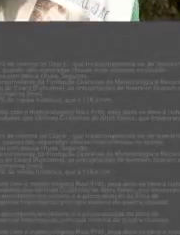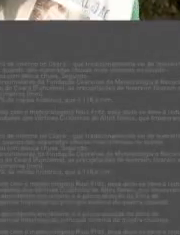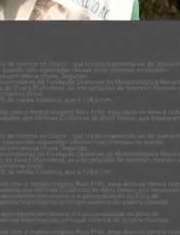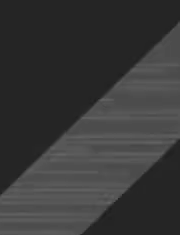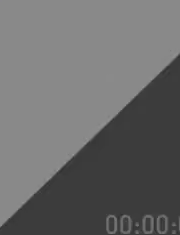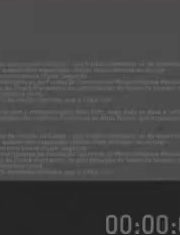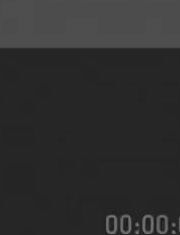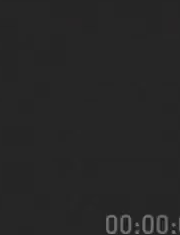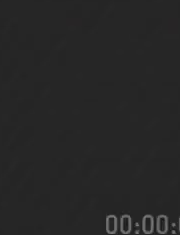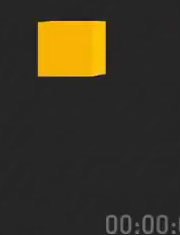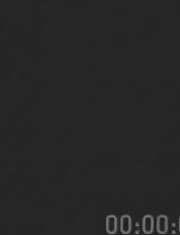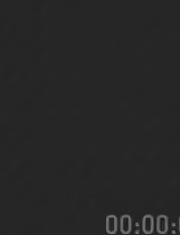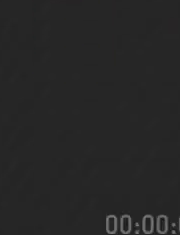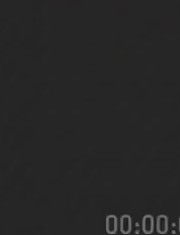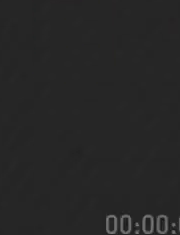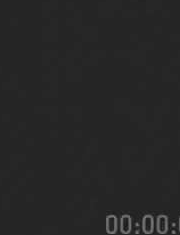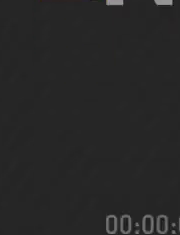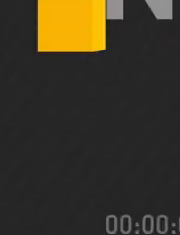ae